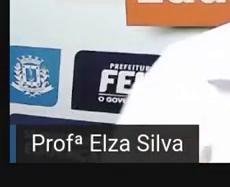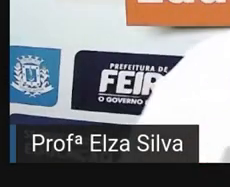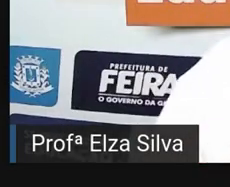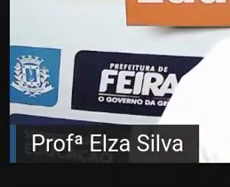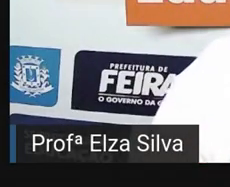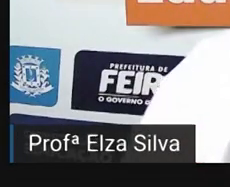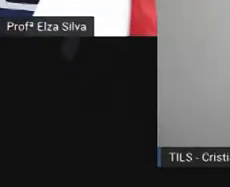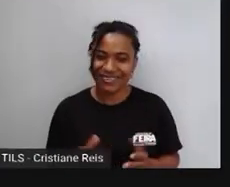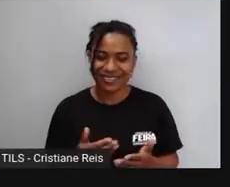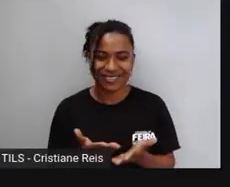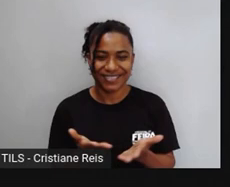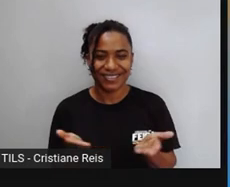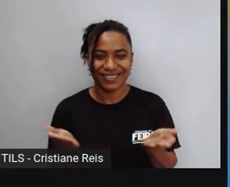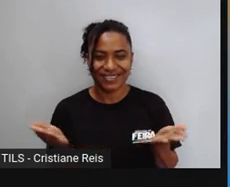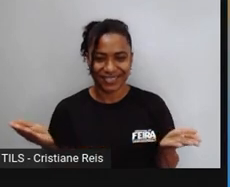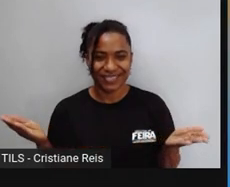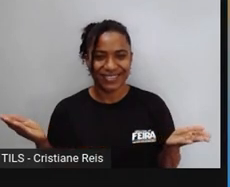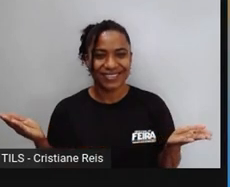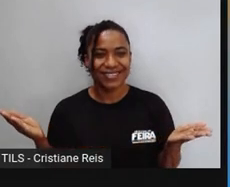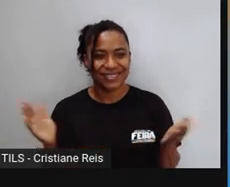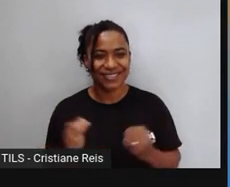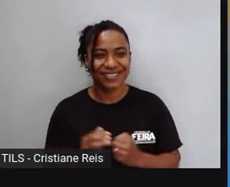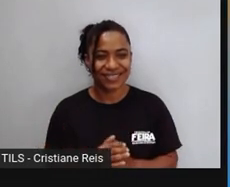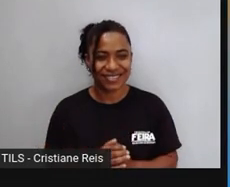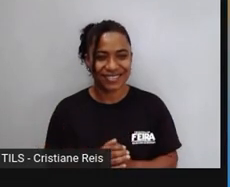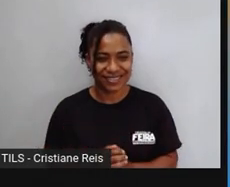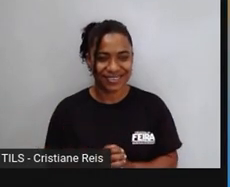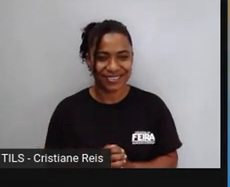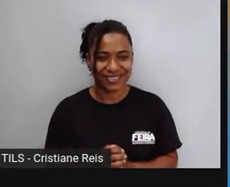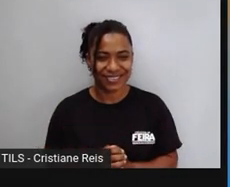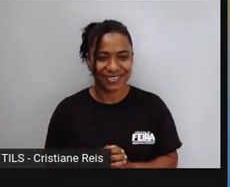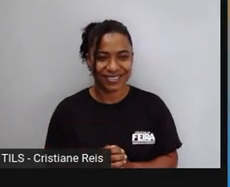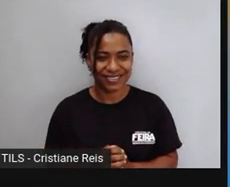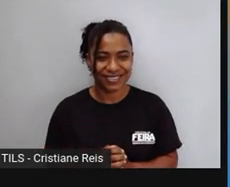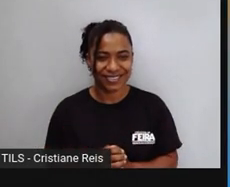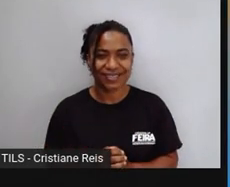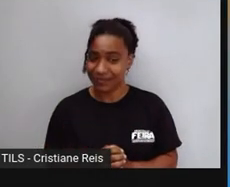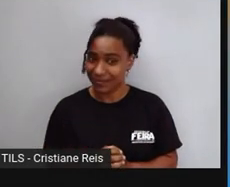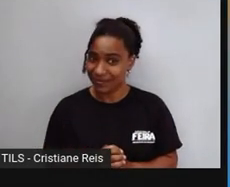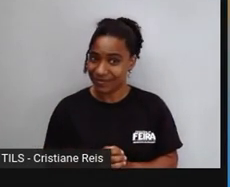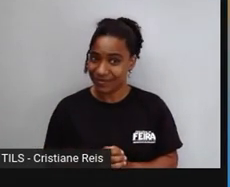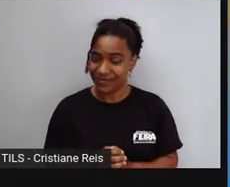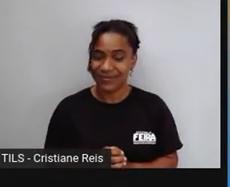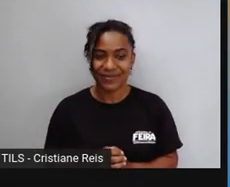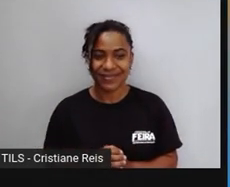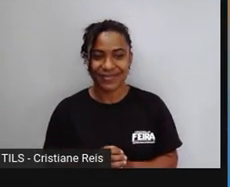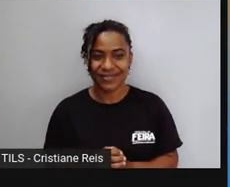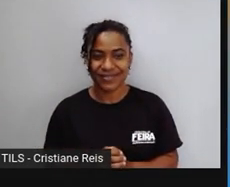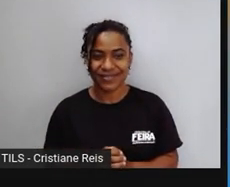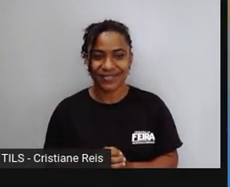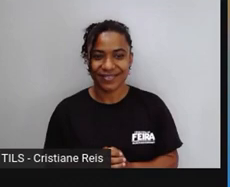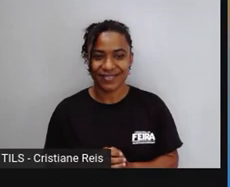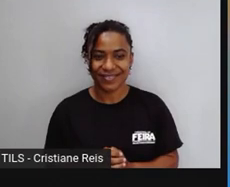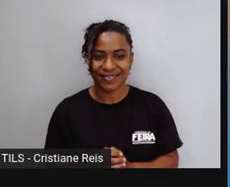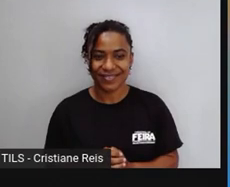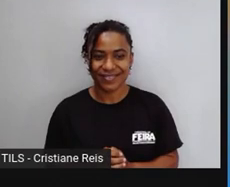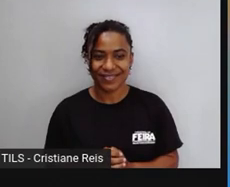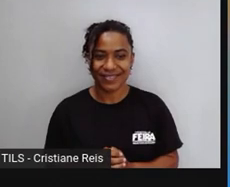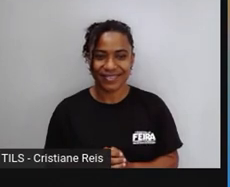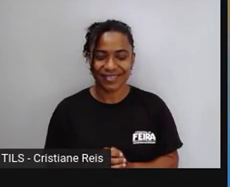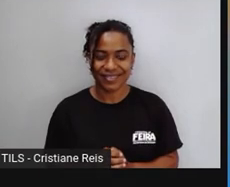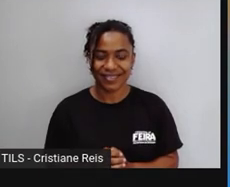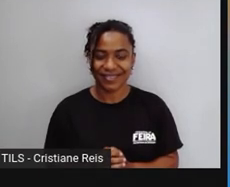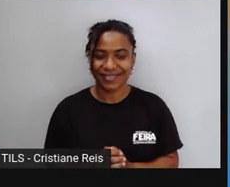Hi everyone, I'm Elsa Silva, I'm an English teacher. Welcome to our English class